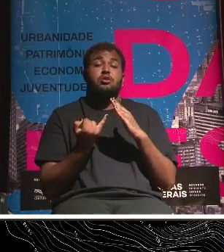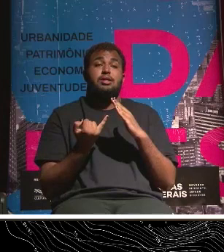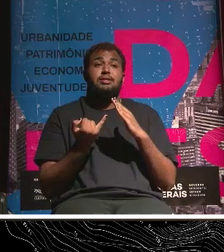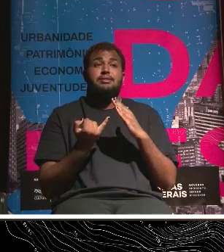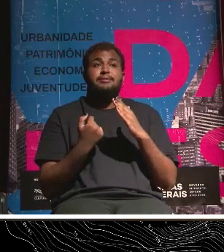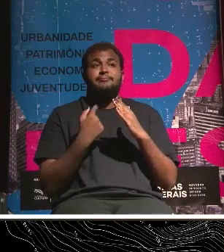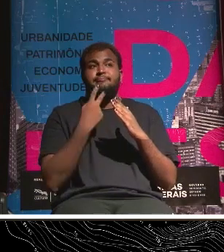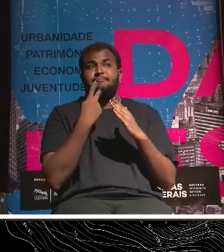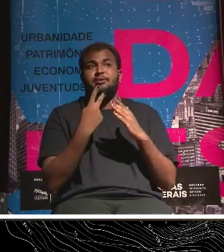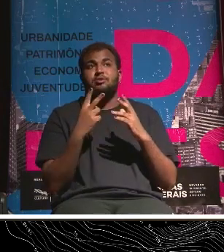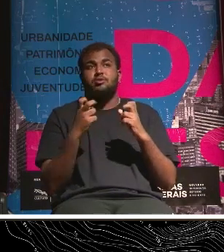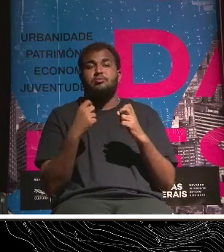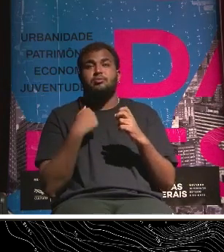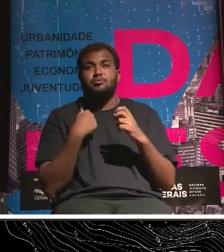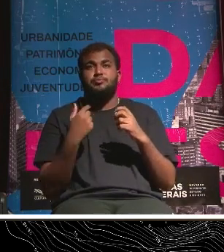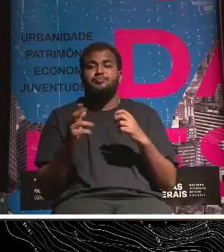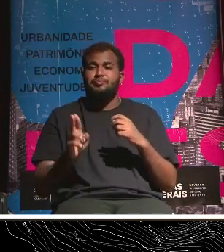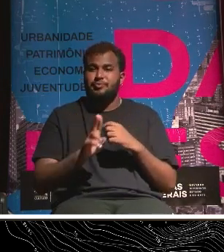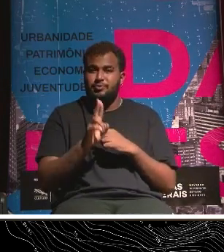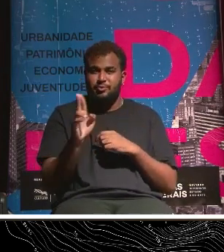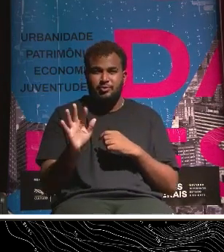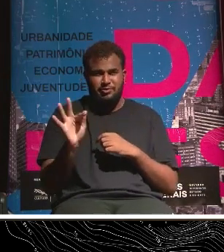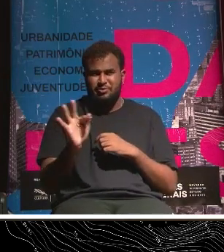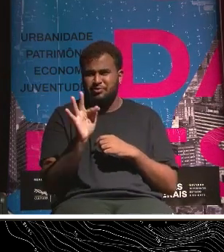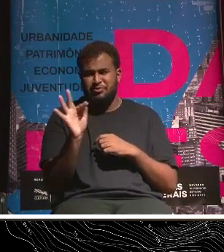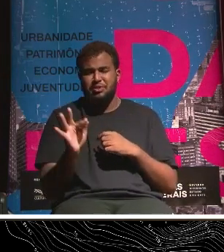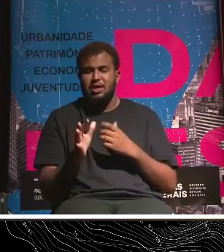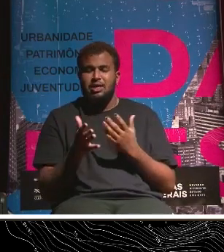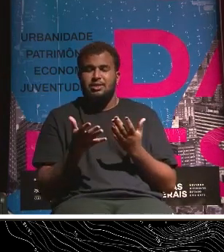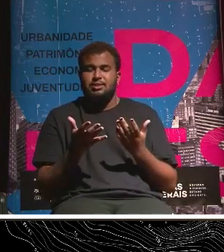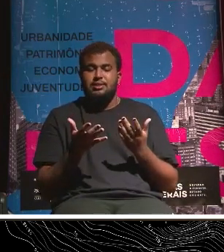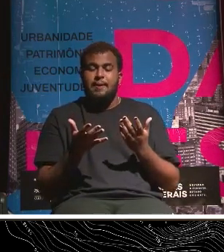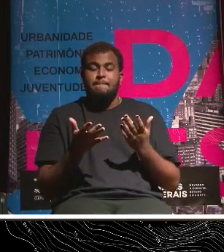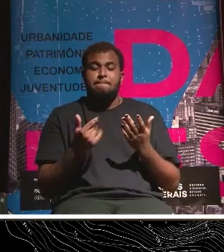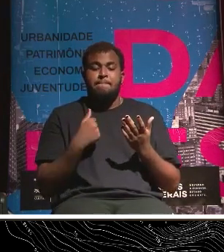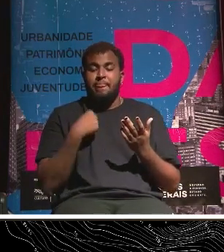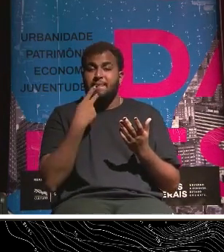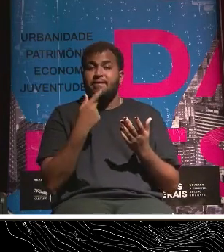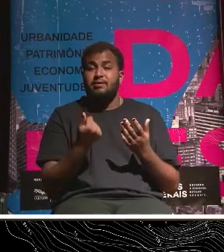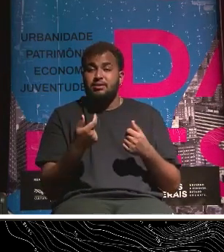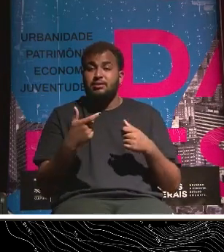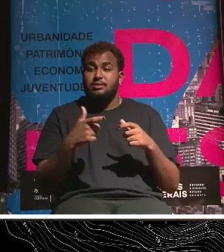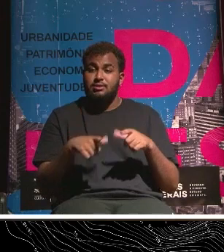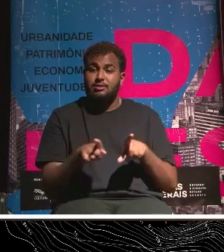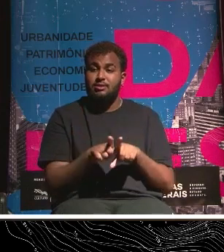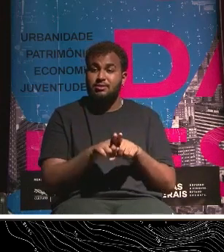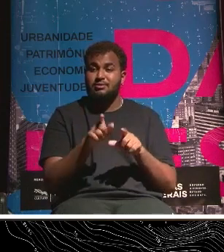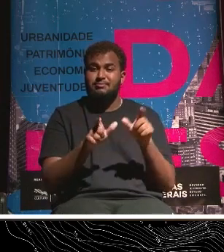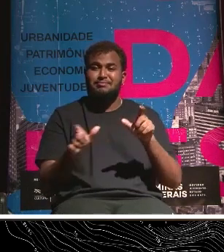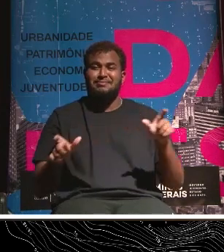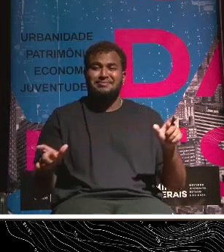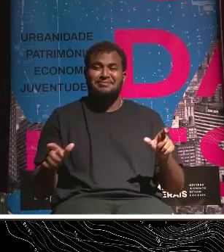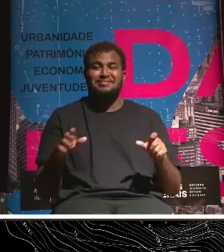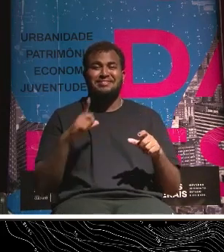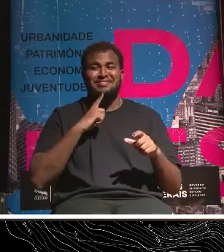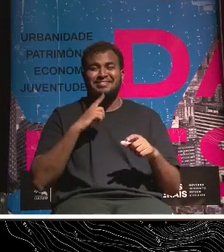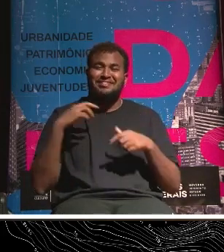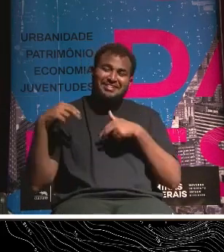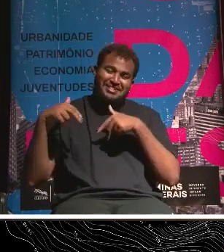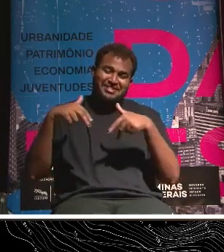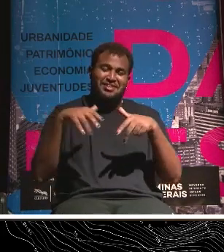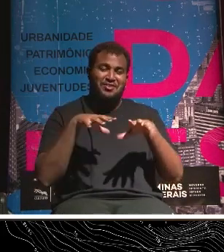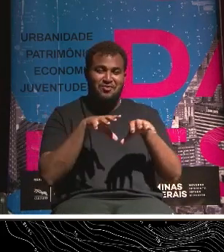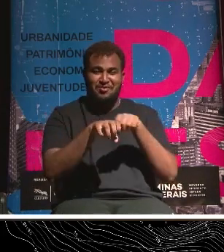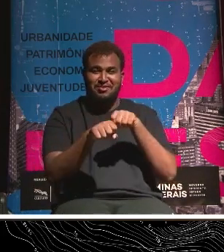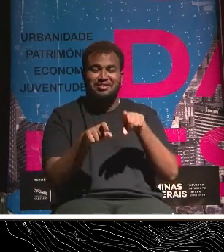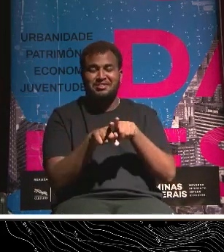aí eu falo de onde eu estou, nas universidades, e por aqueles que passam por ela, nas suas formações, e aqueles